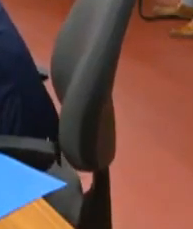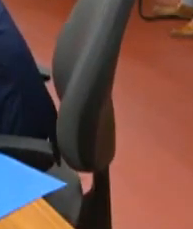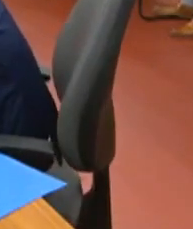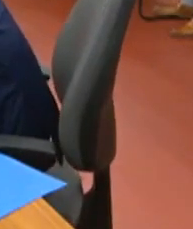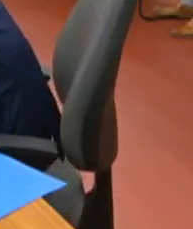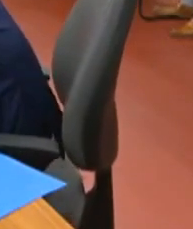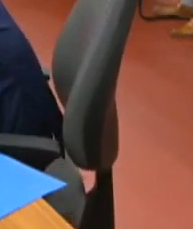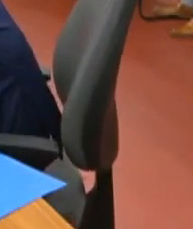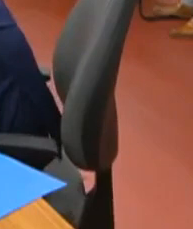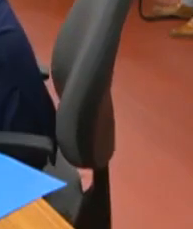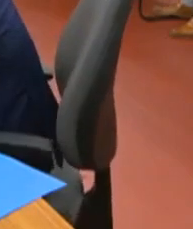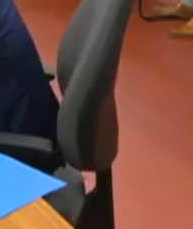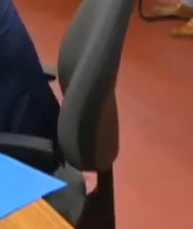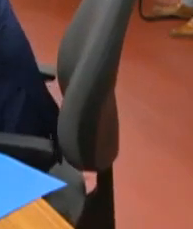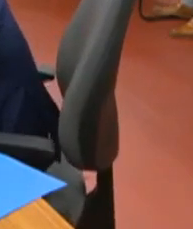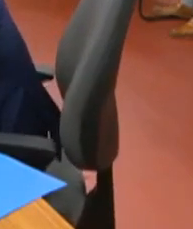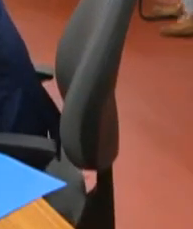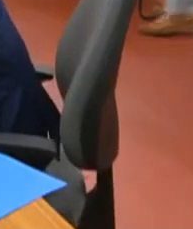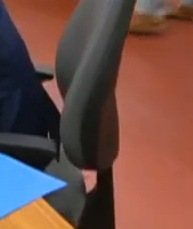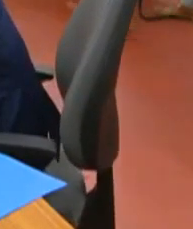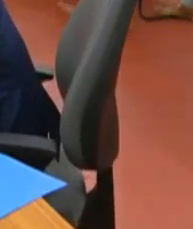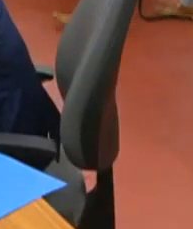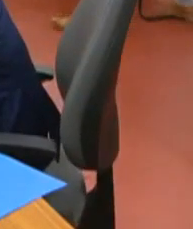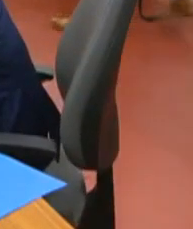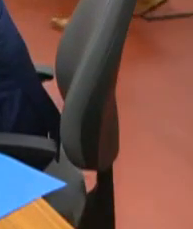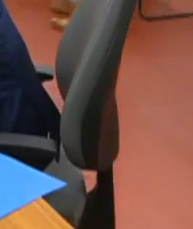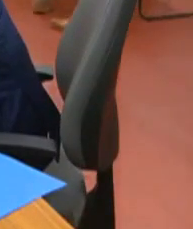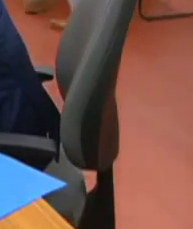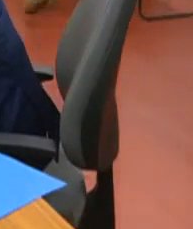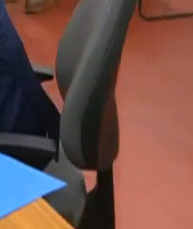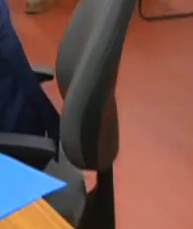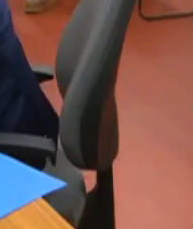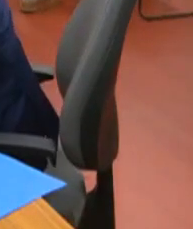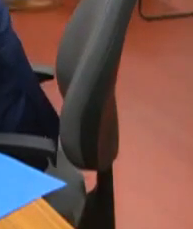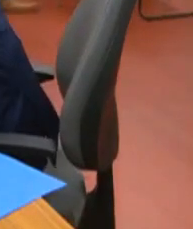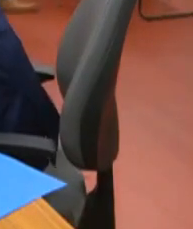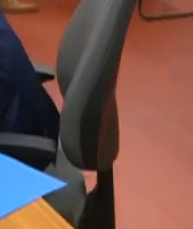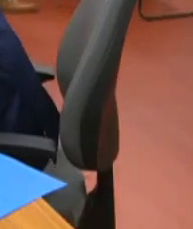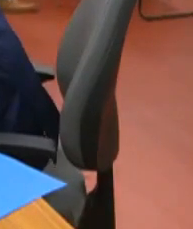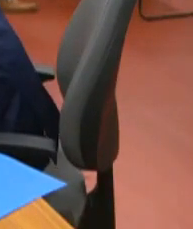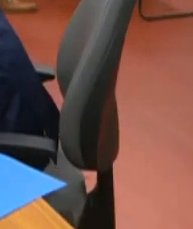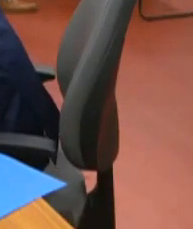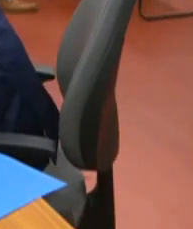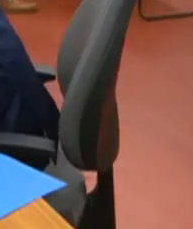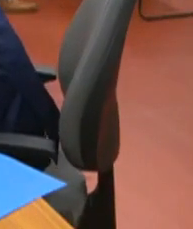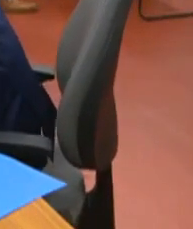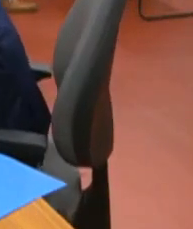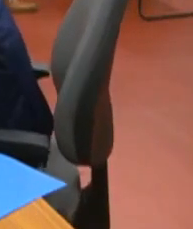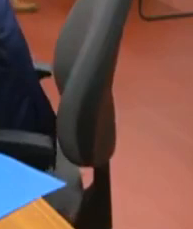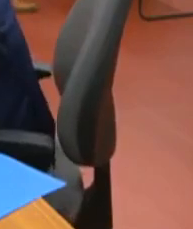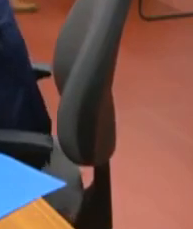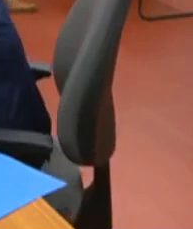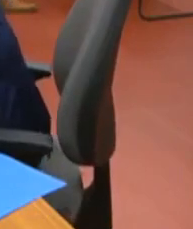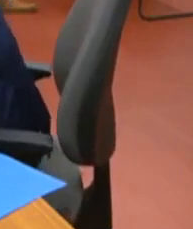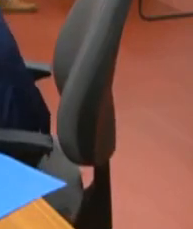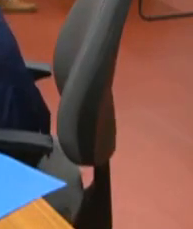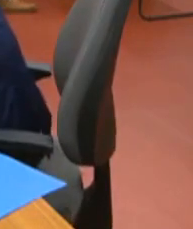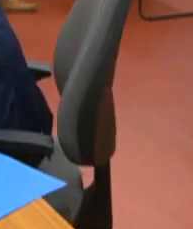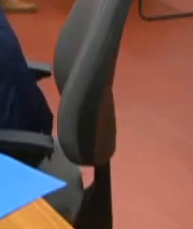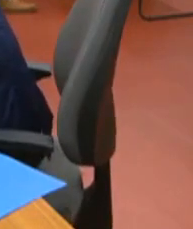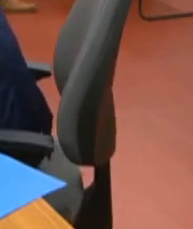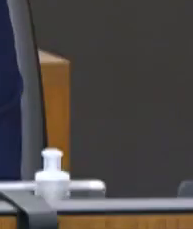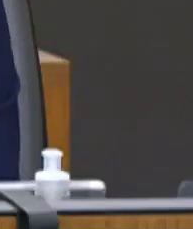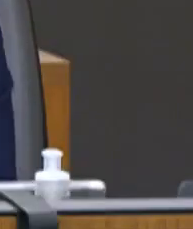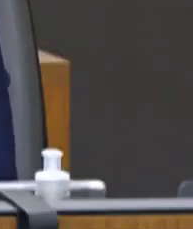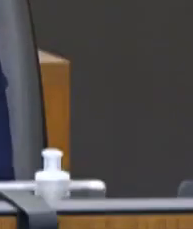Deputado Raul Belen, nosso líder de governo, gostaria apenas de concordar e corroborar com as palavras ditas aqui por